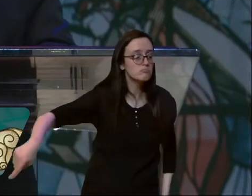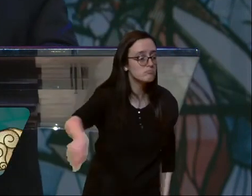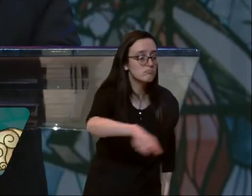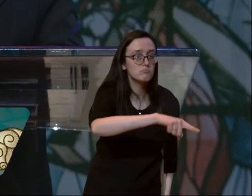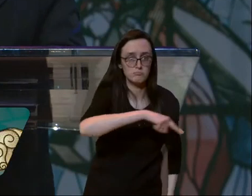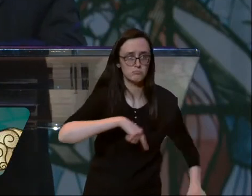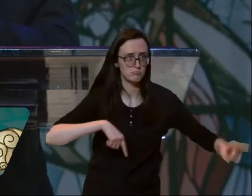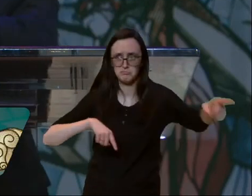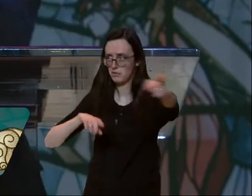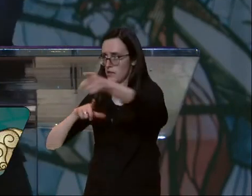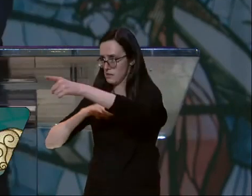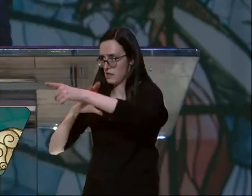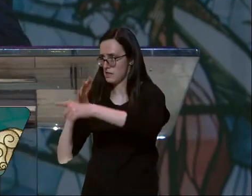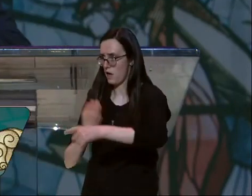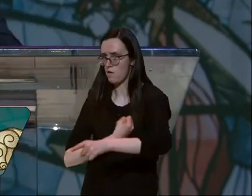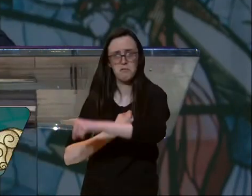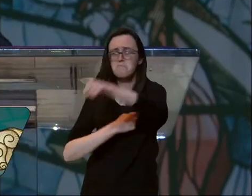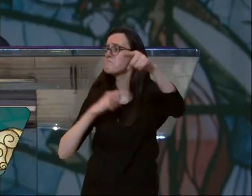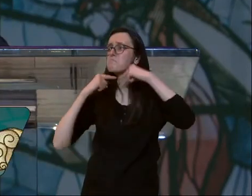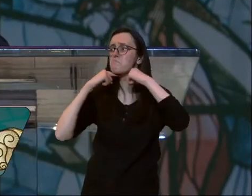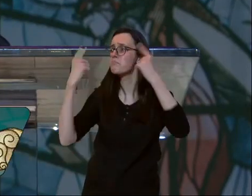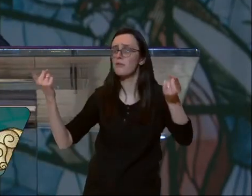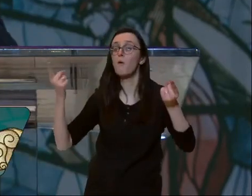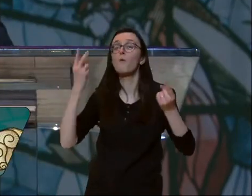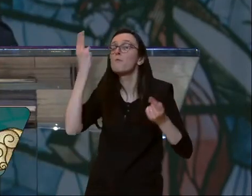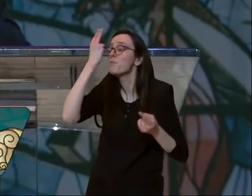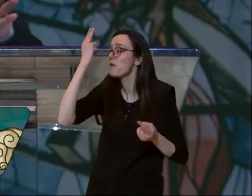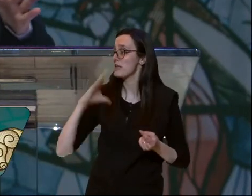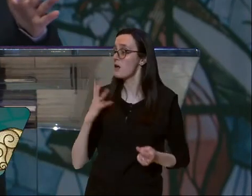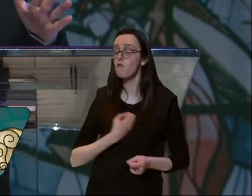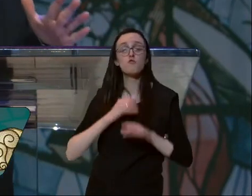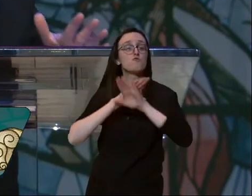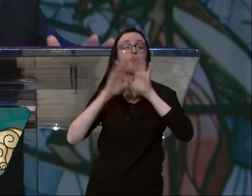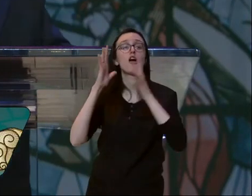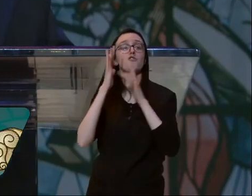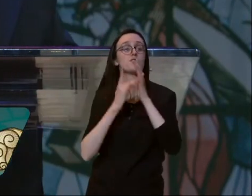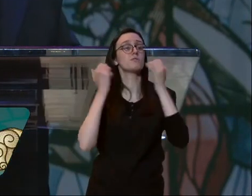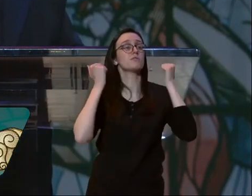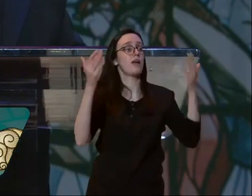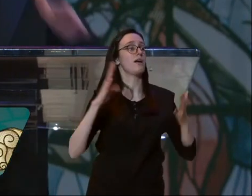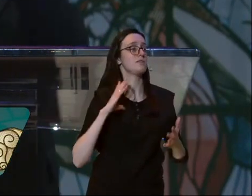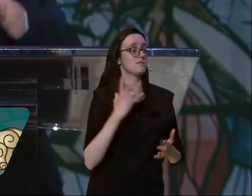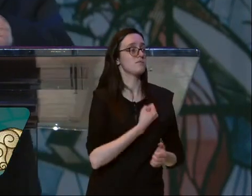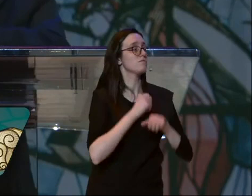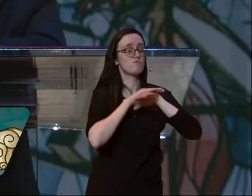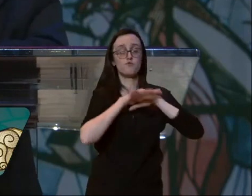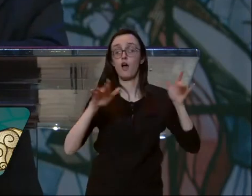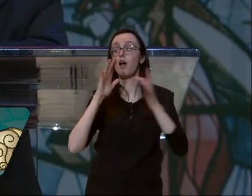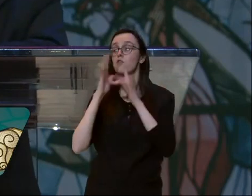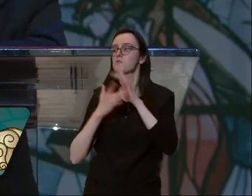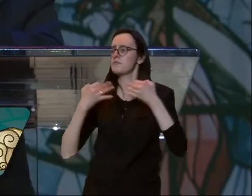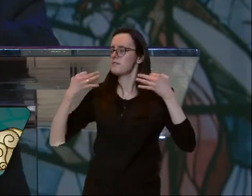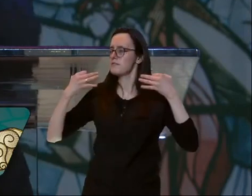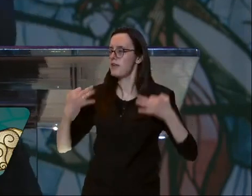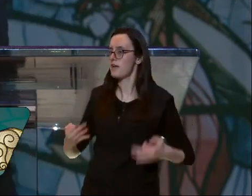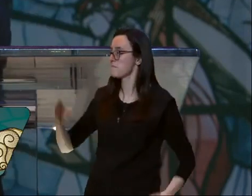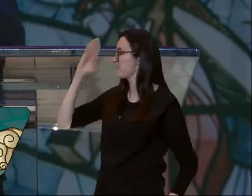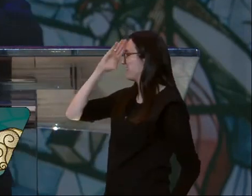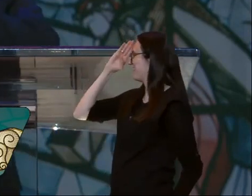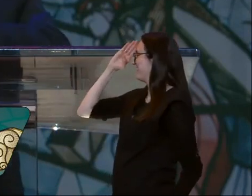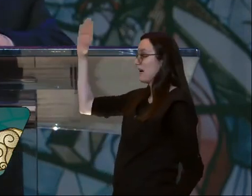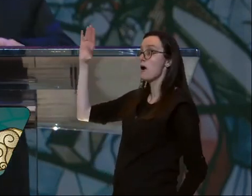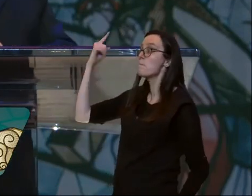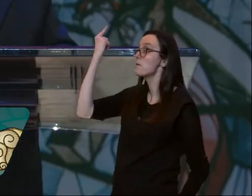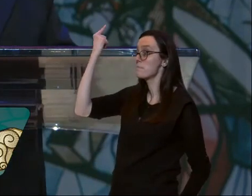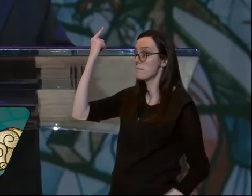entre os homens, pelo qual você pode ser salvo, só no nome de Jesus. Ele é a pessoa certa, é a